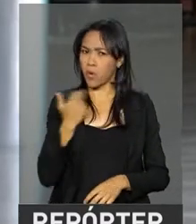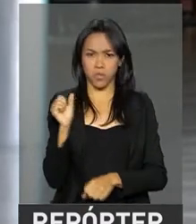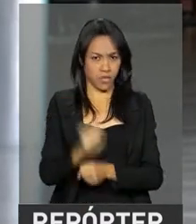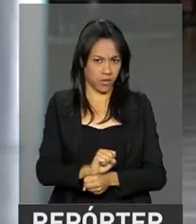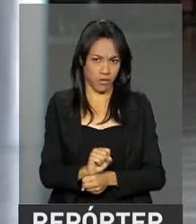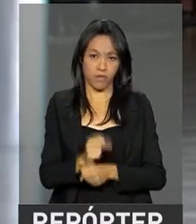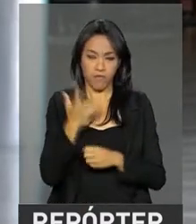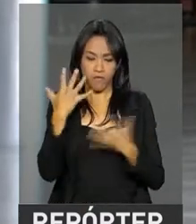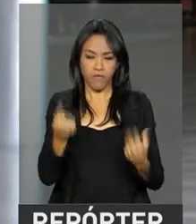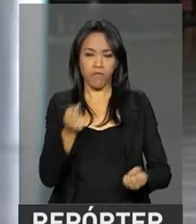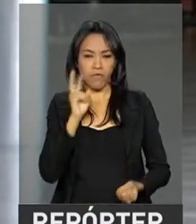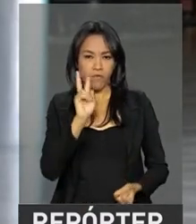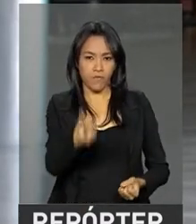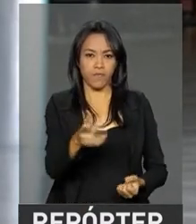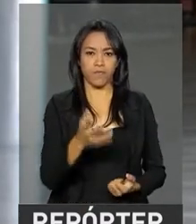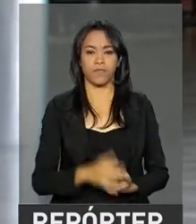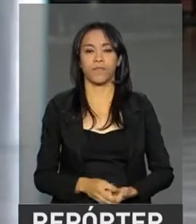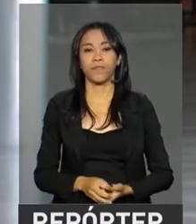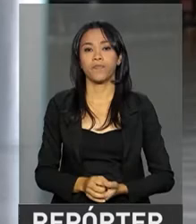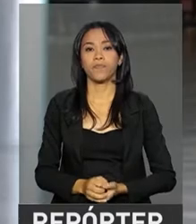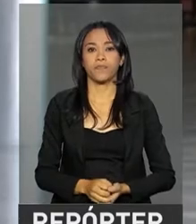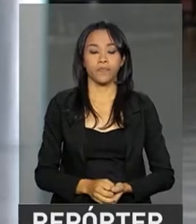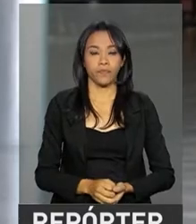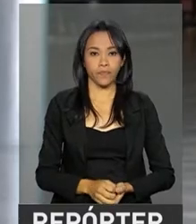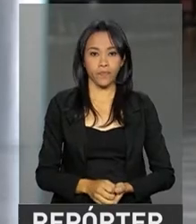parar vamos ver o que o presidente disse